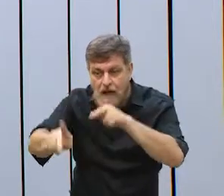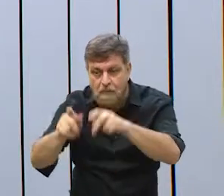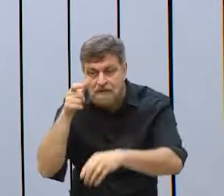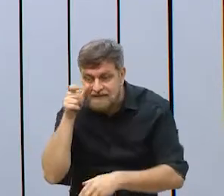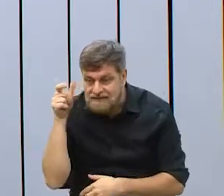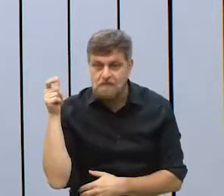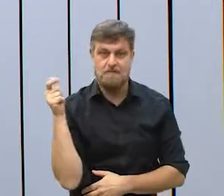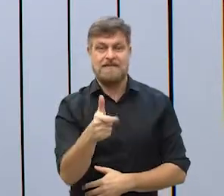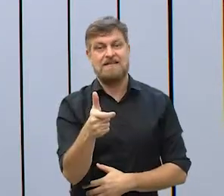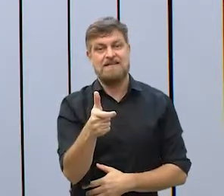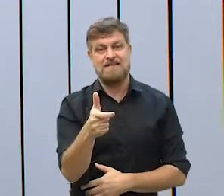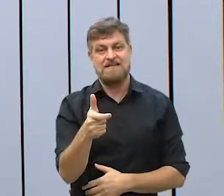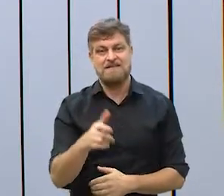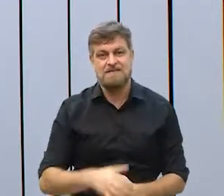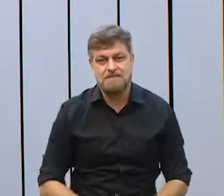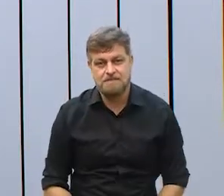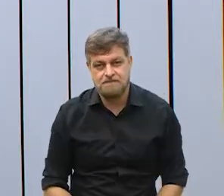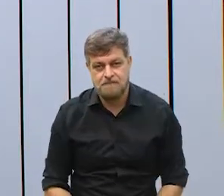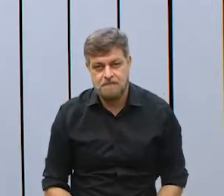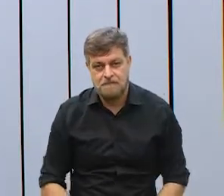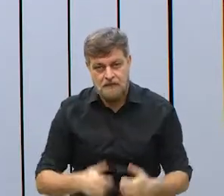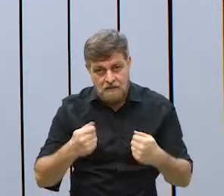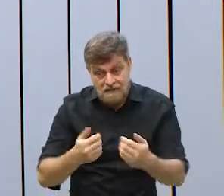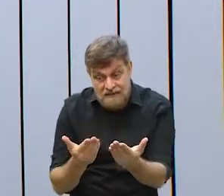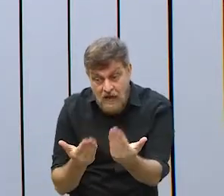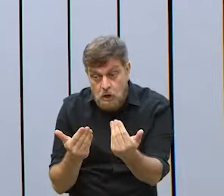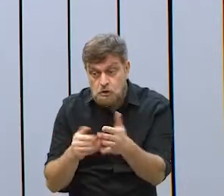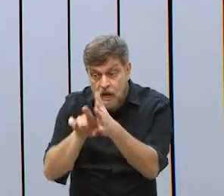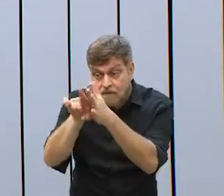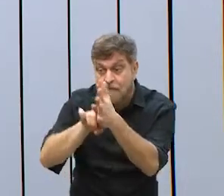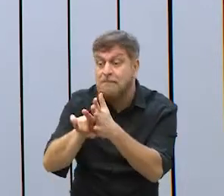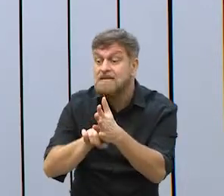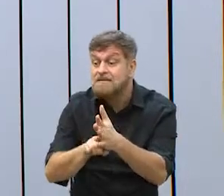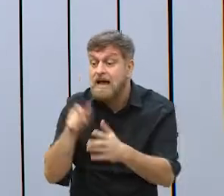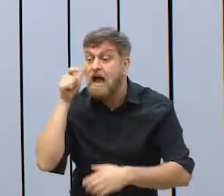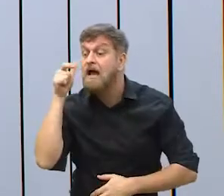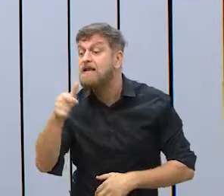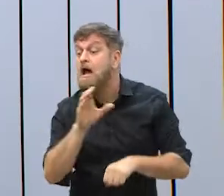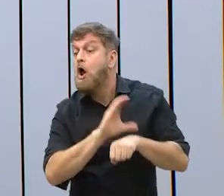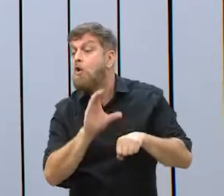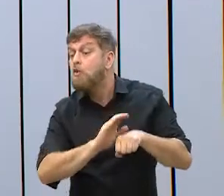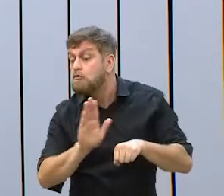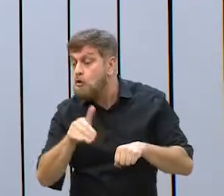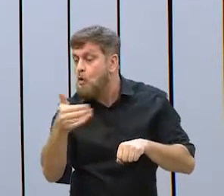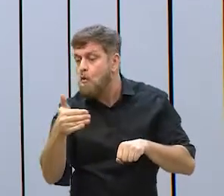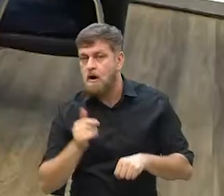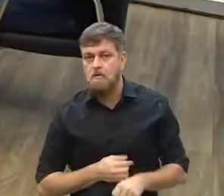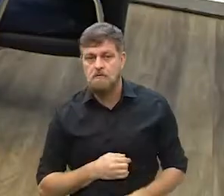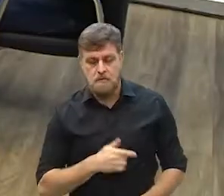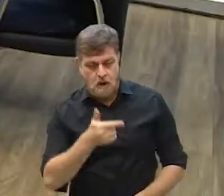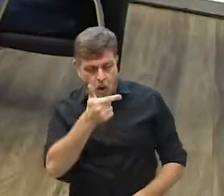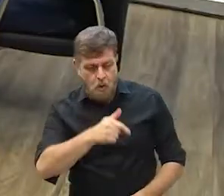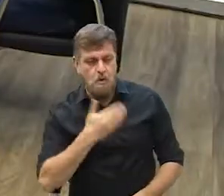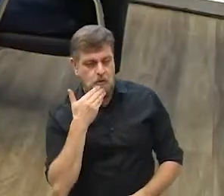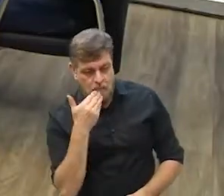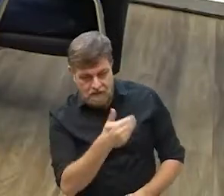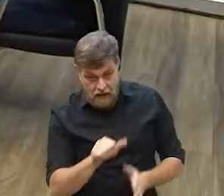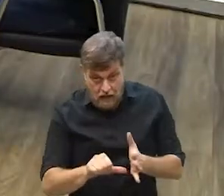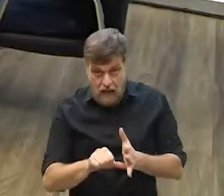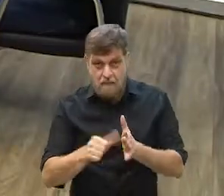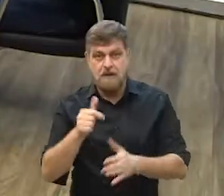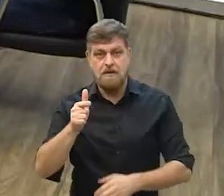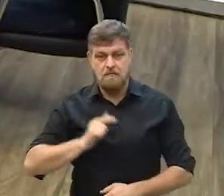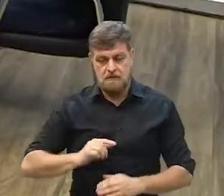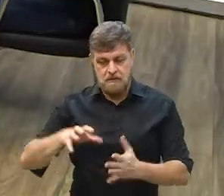dos jovens. Claro. Tem que ter essa pesquisa. Então, a minha cobrança com ele agora é outra. Primeiro, para ter